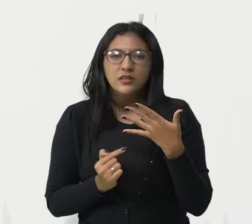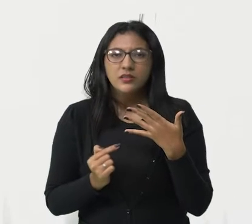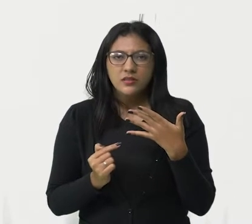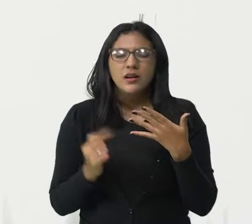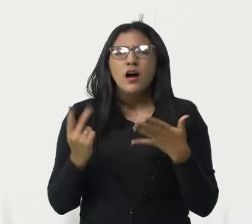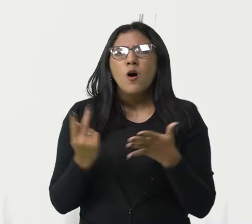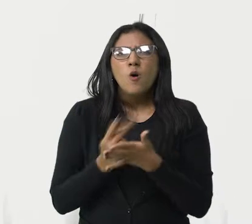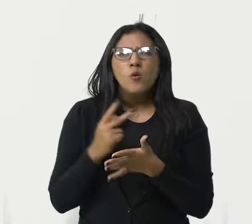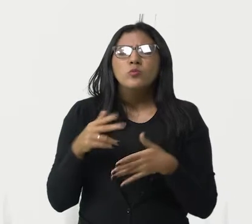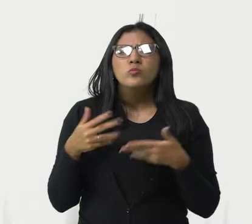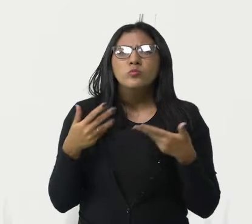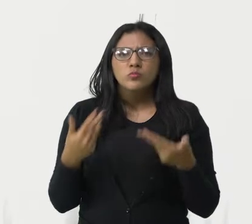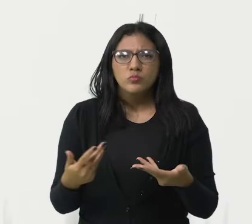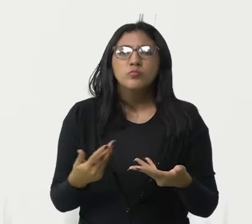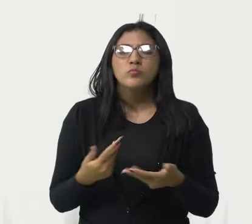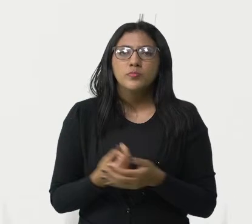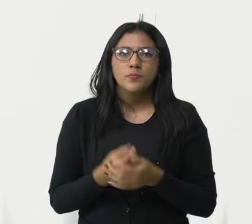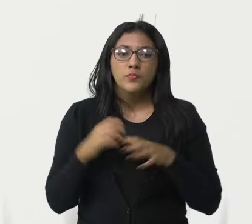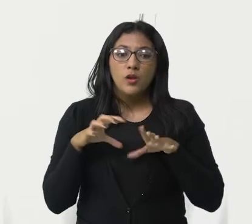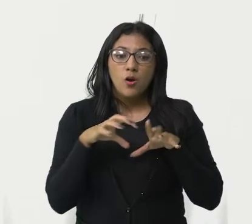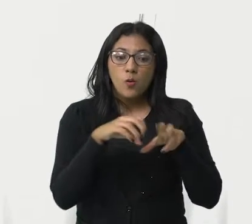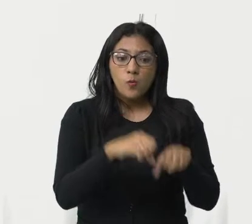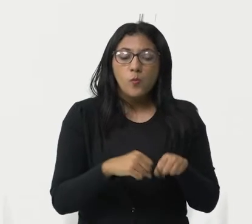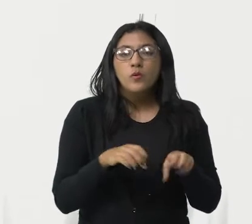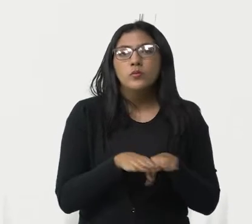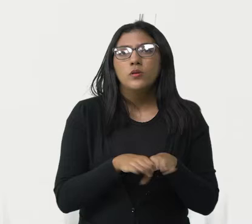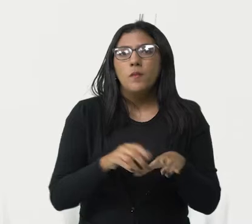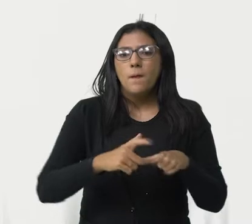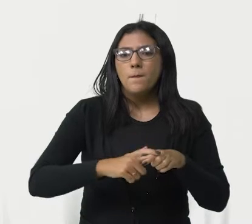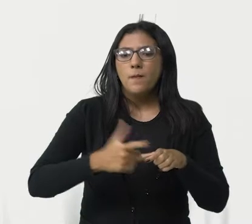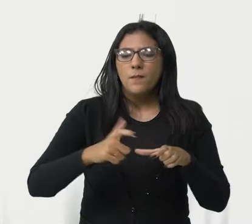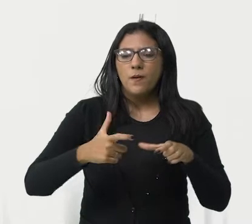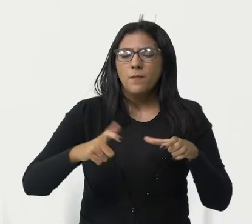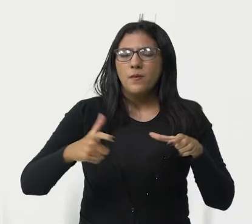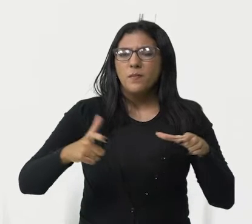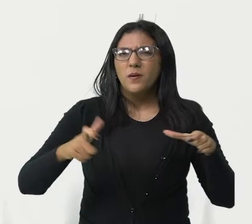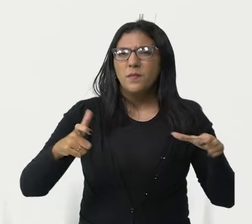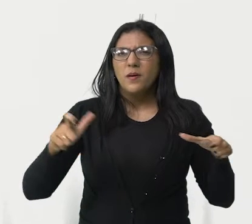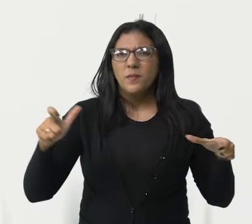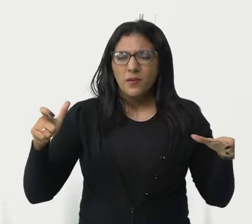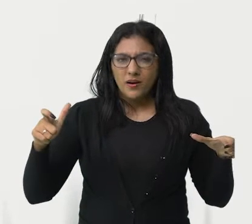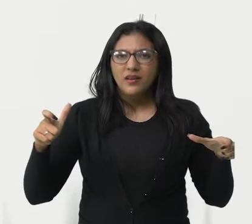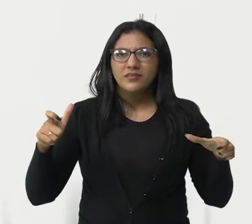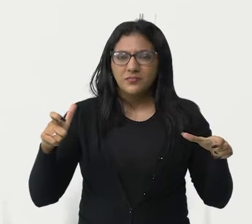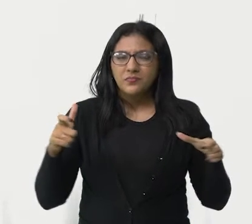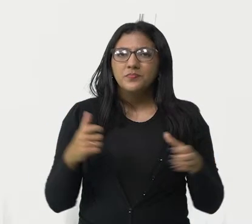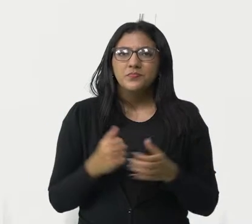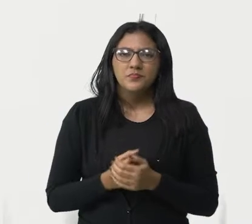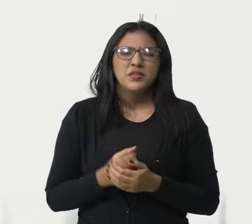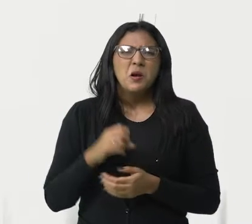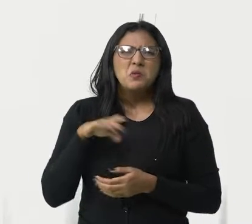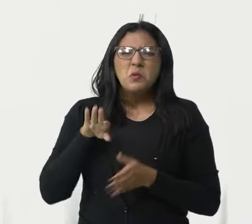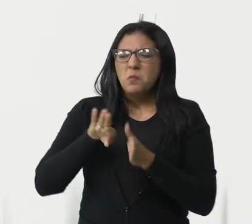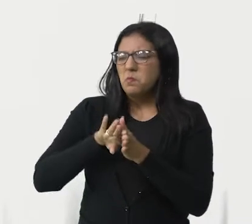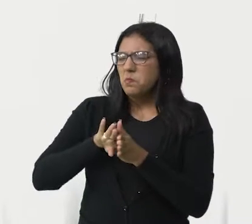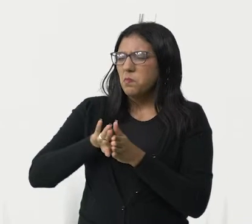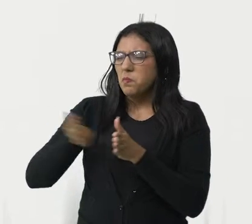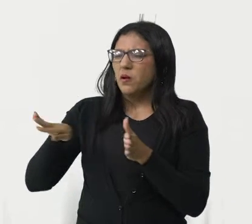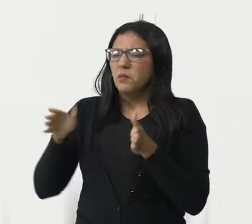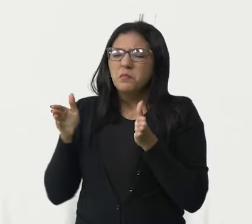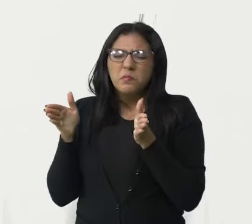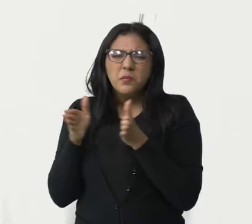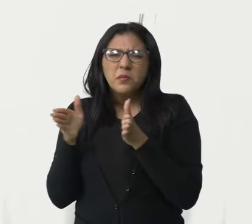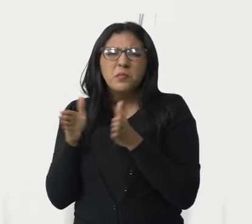A ocupação e a expansão dessa região, né, saindo somente daquela parte que pertencia a